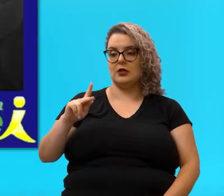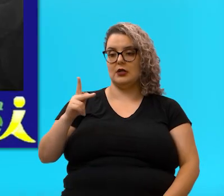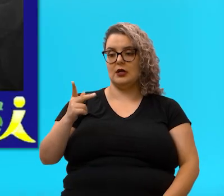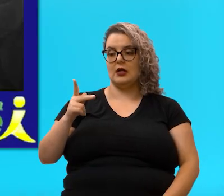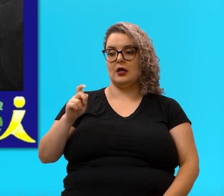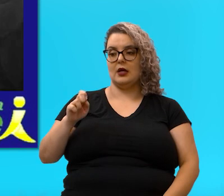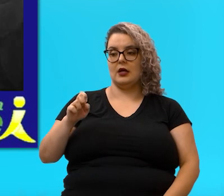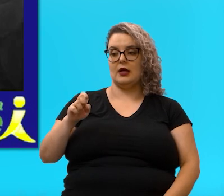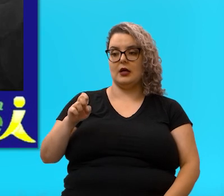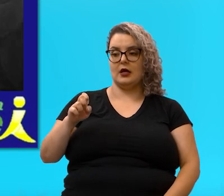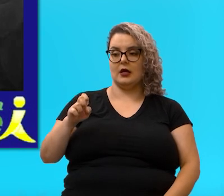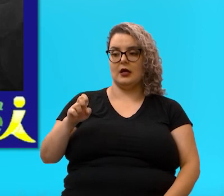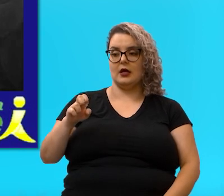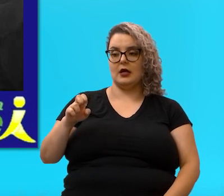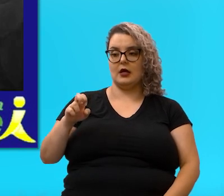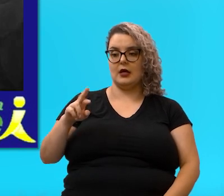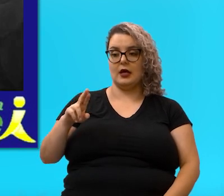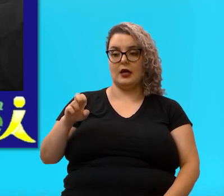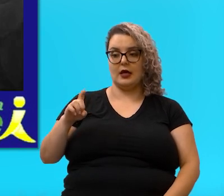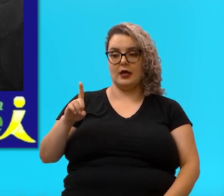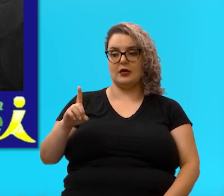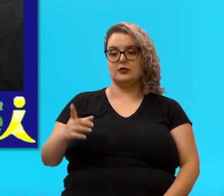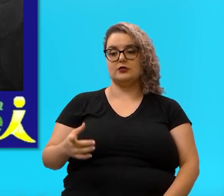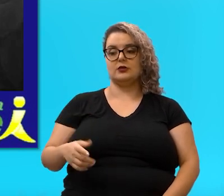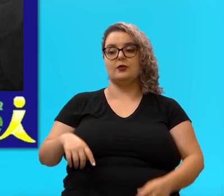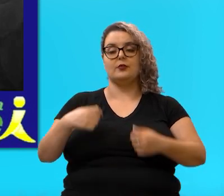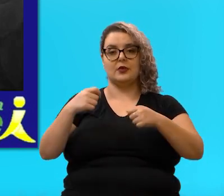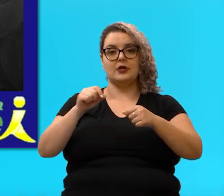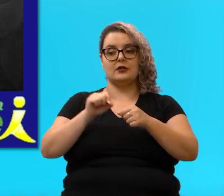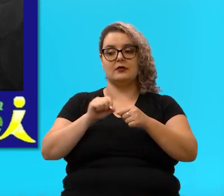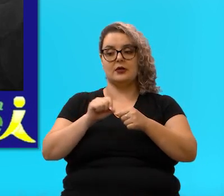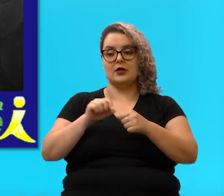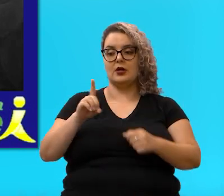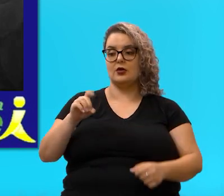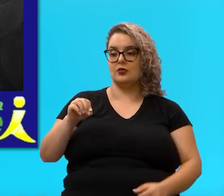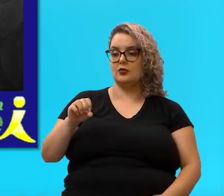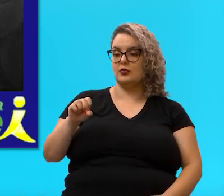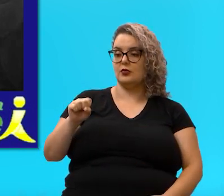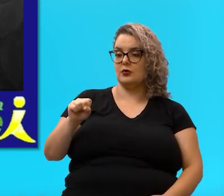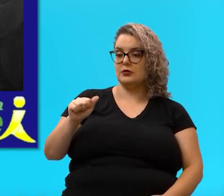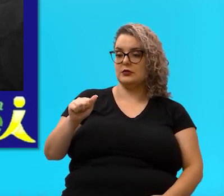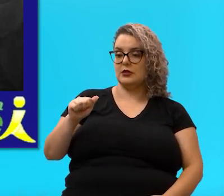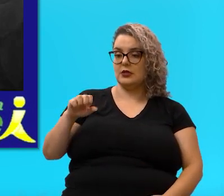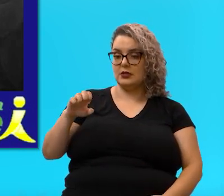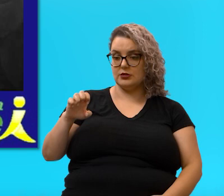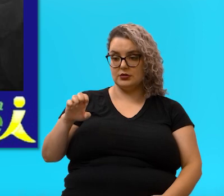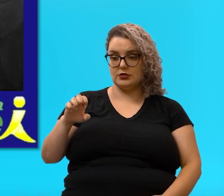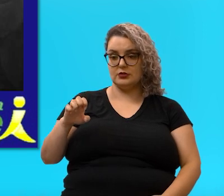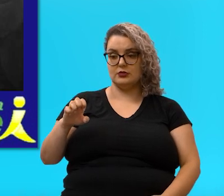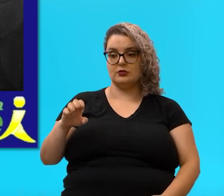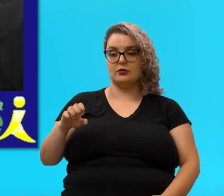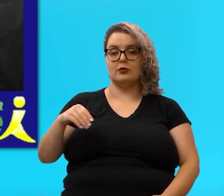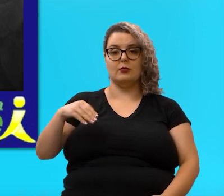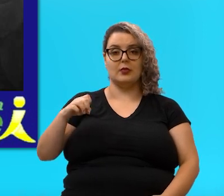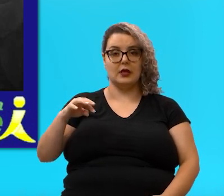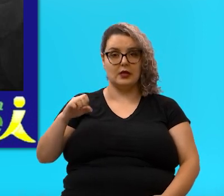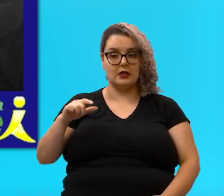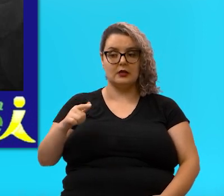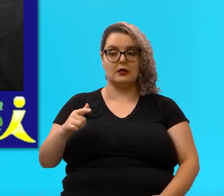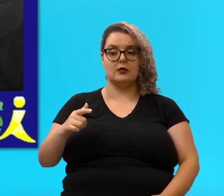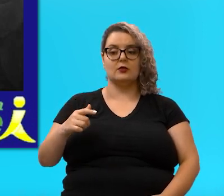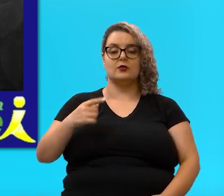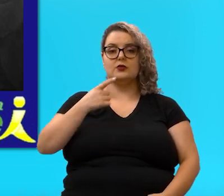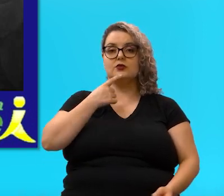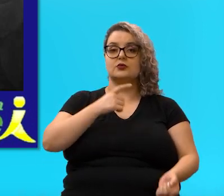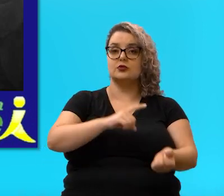na ilustração, esses eles têm que fazer a dosagem dos metais no sangue, tá? Mas as